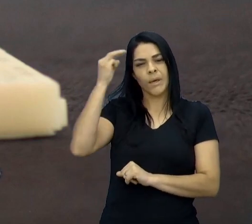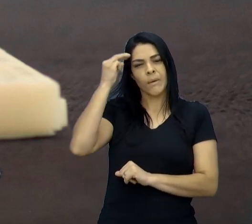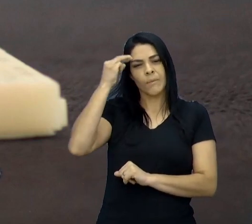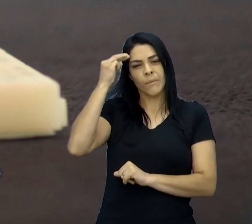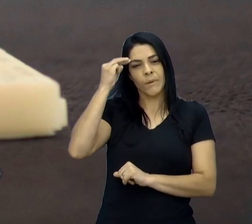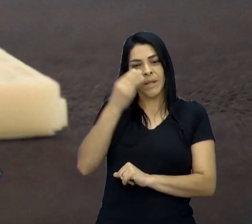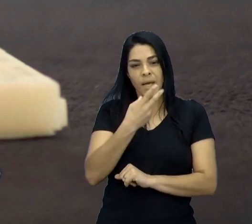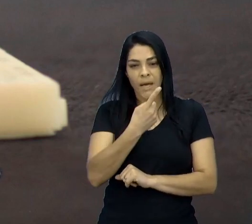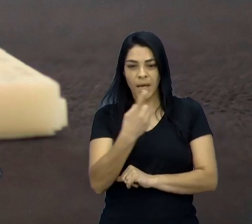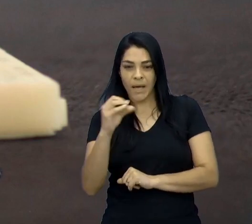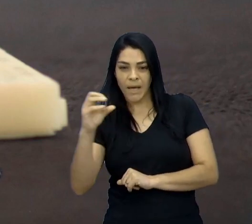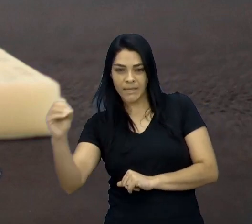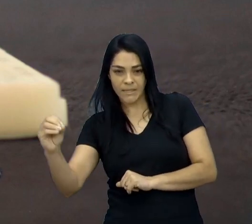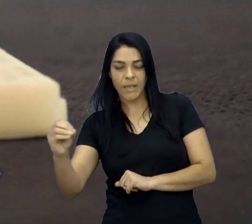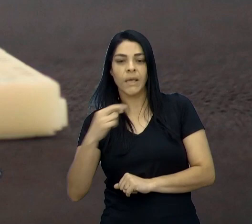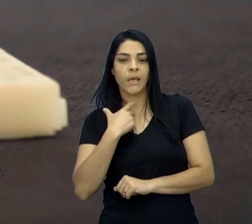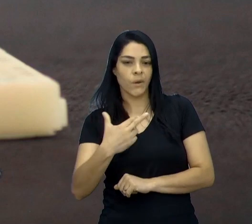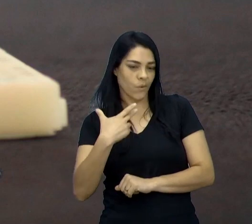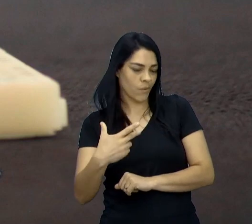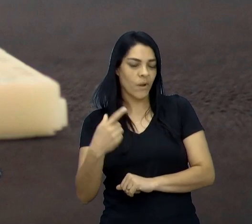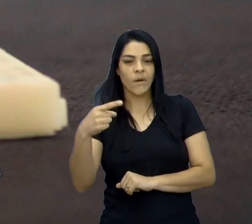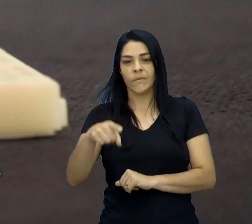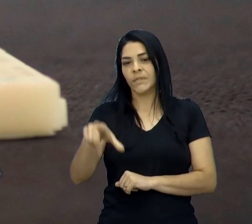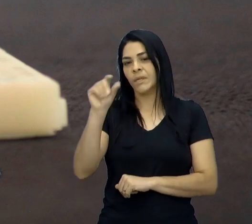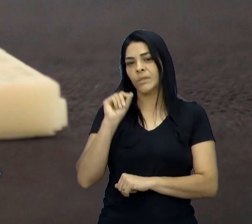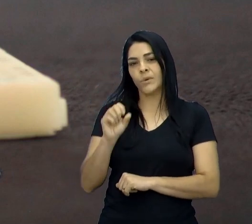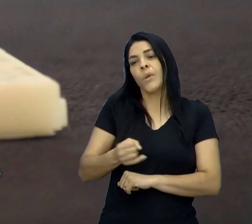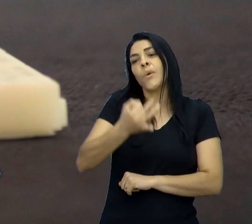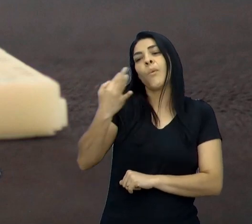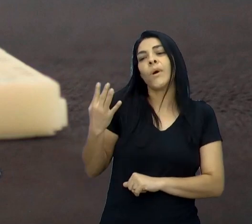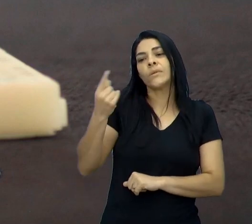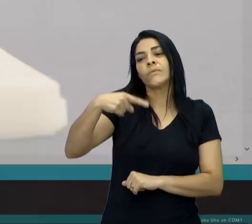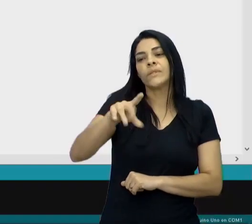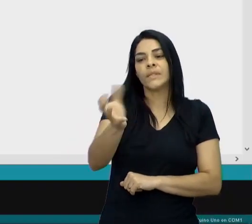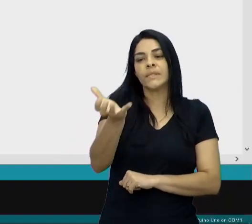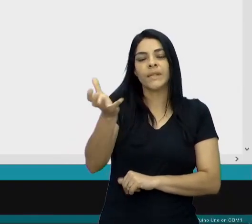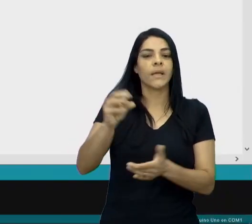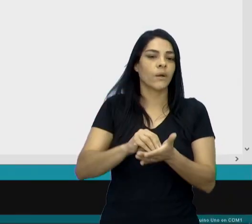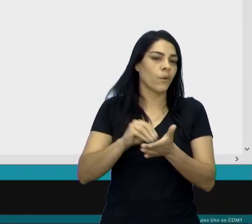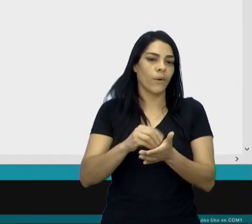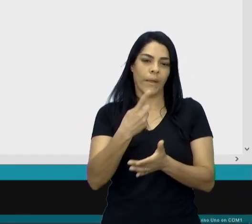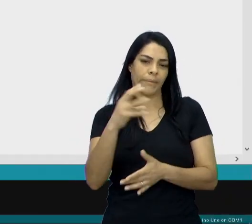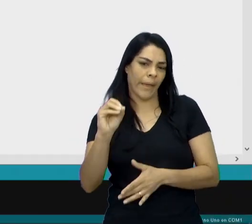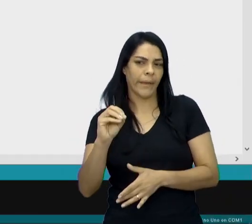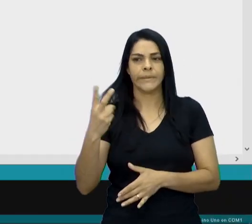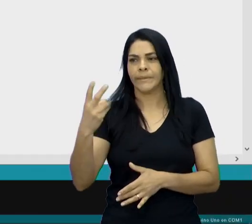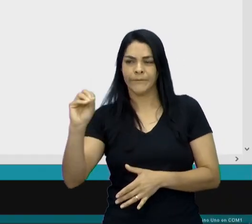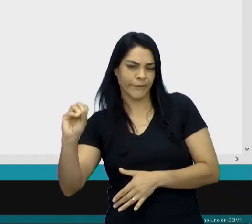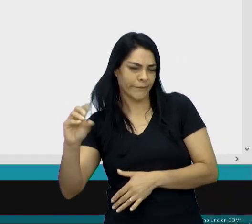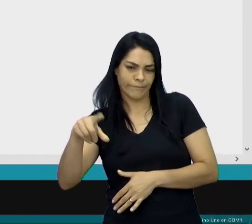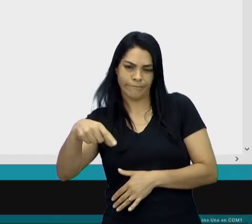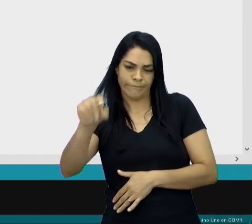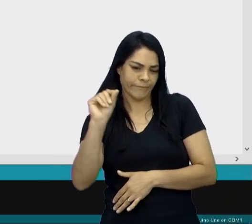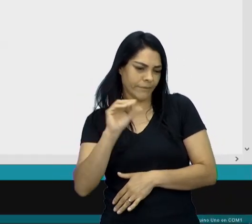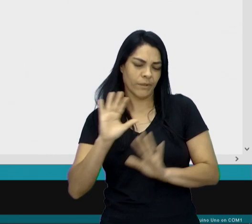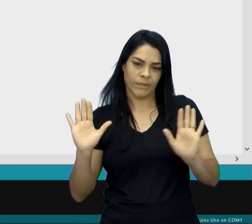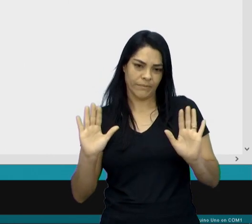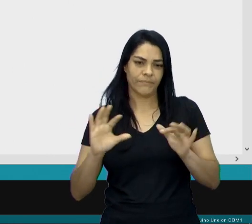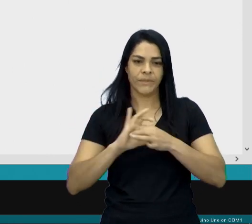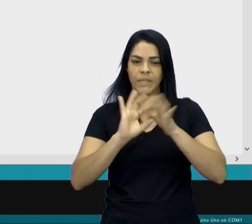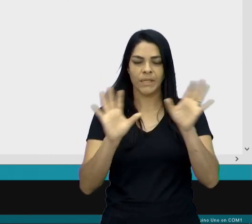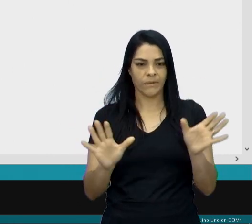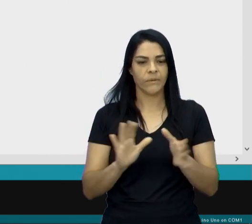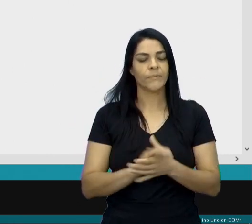coloquei. Mas você poderia ter colocado 20 ou quanto você achar conveniente, tá bom? Voltando aí na telinha, nós vamos começar com a